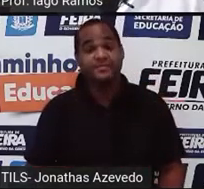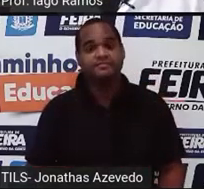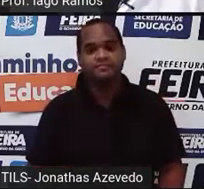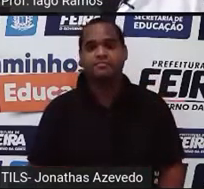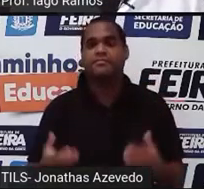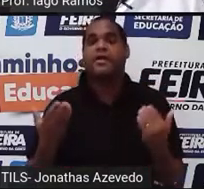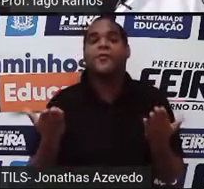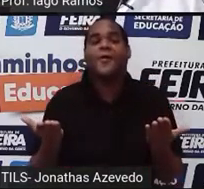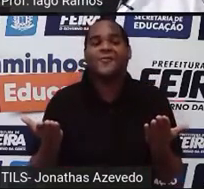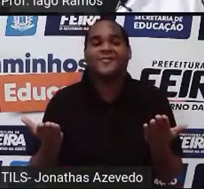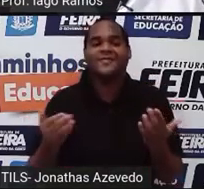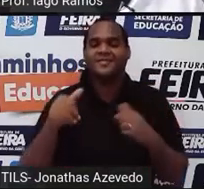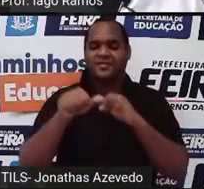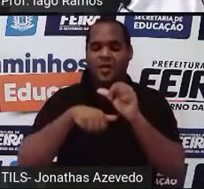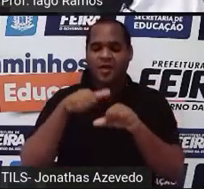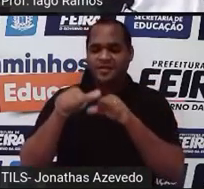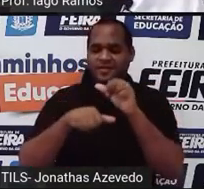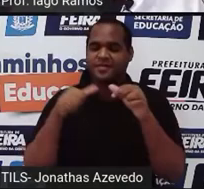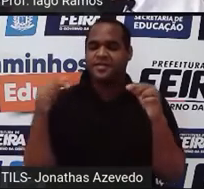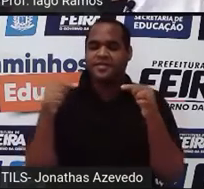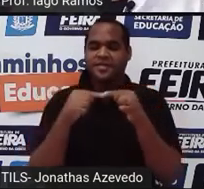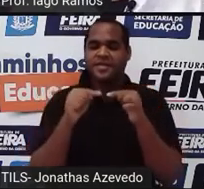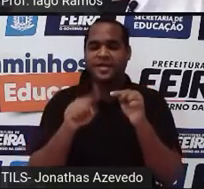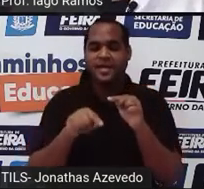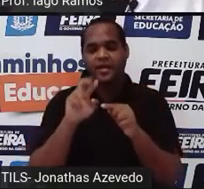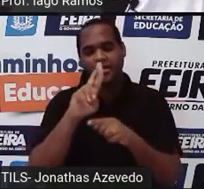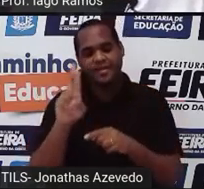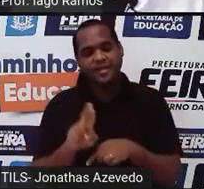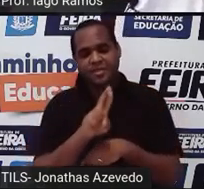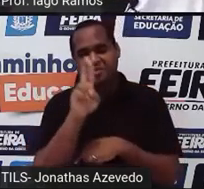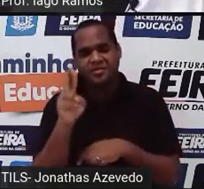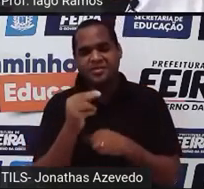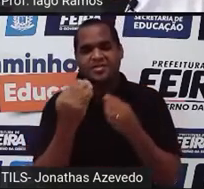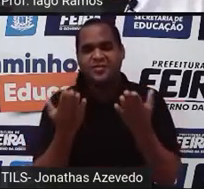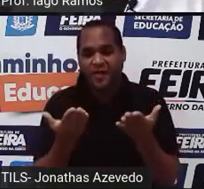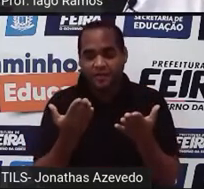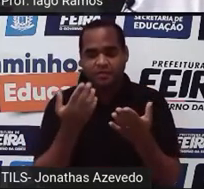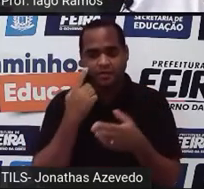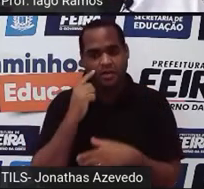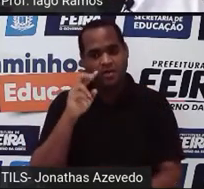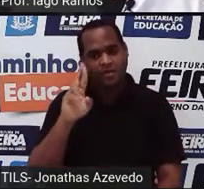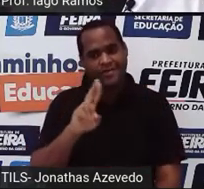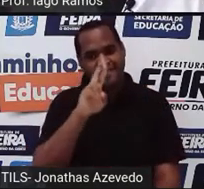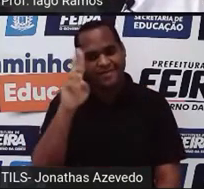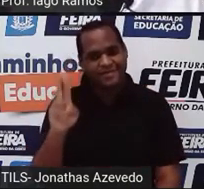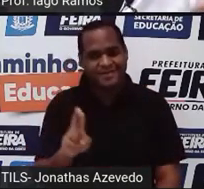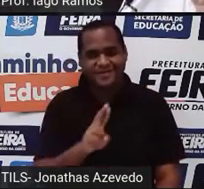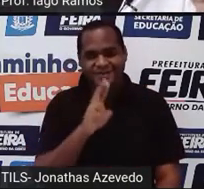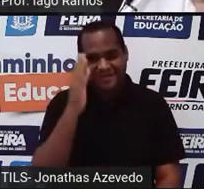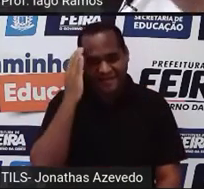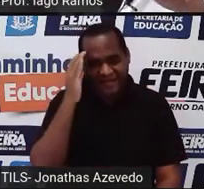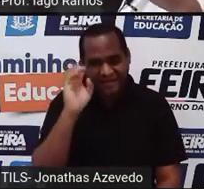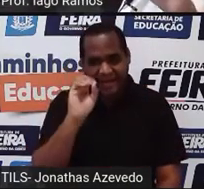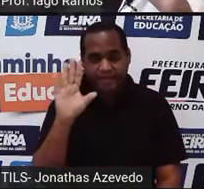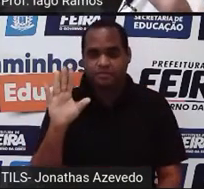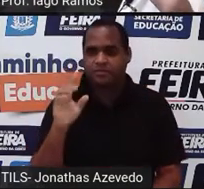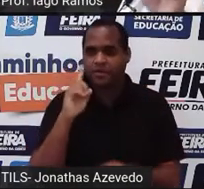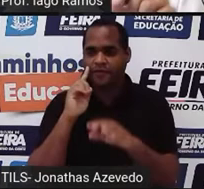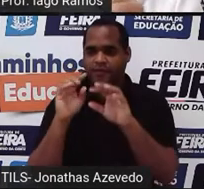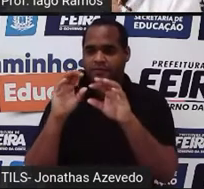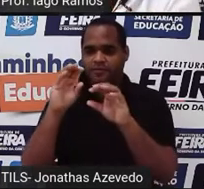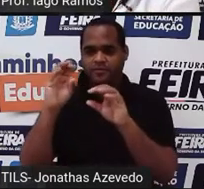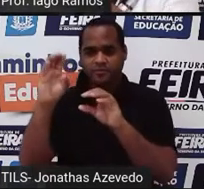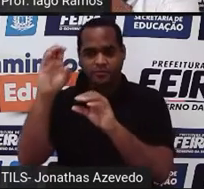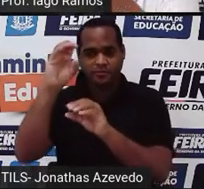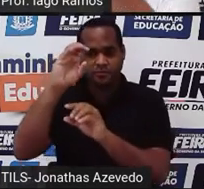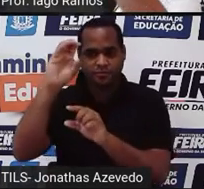Qual é essa transformação chamada rotação? Rotação é girar. Então, eu pego a figura